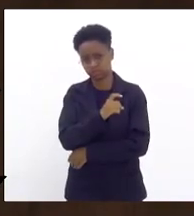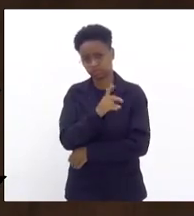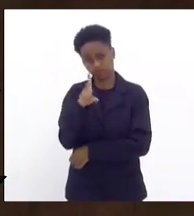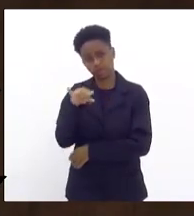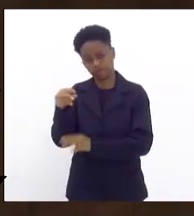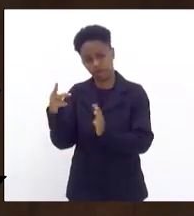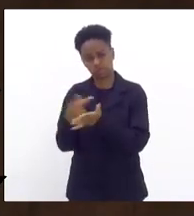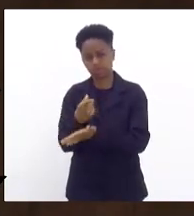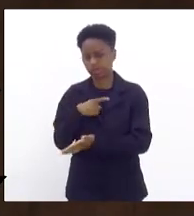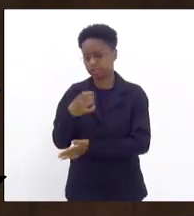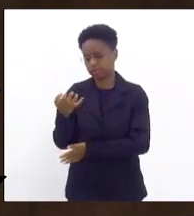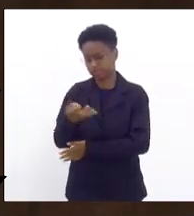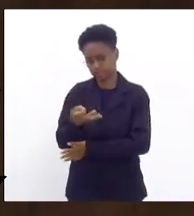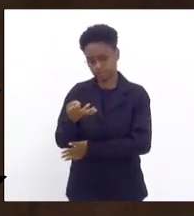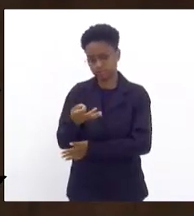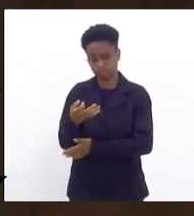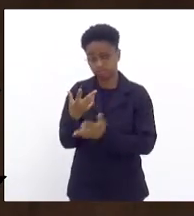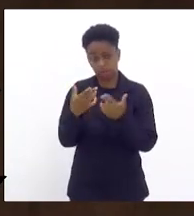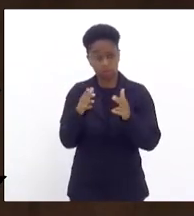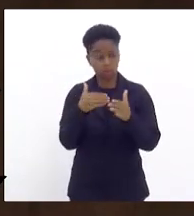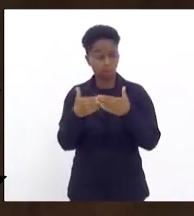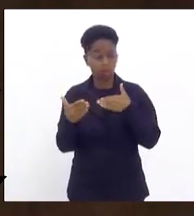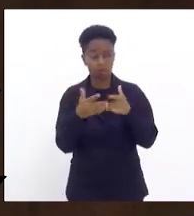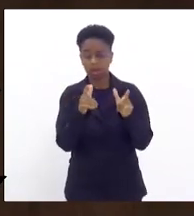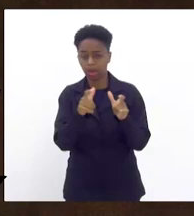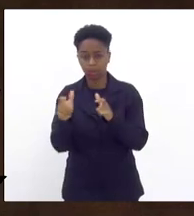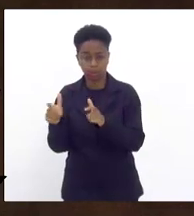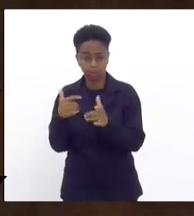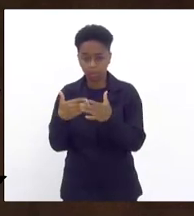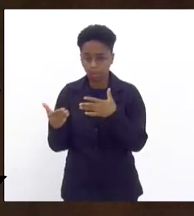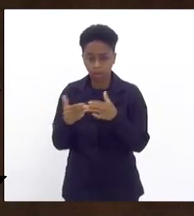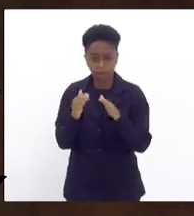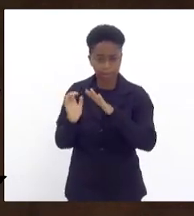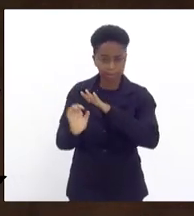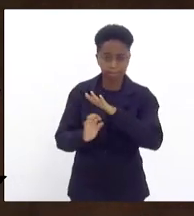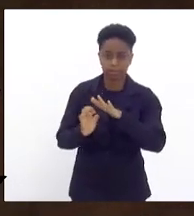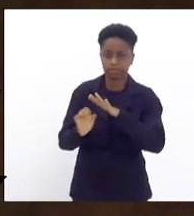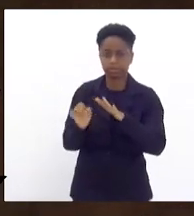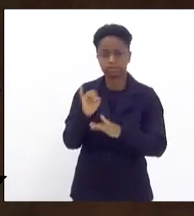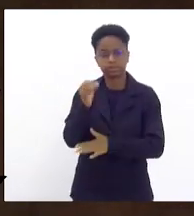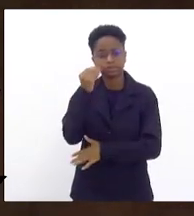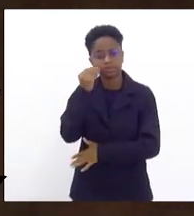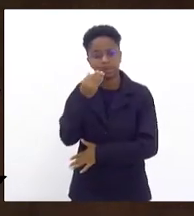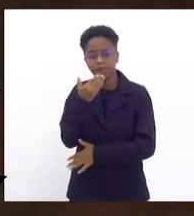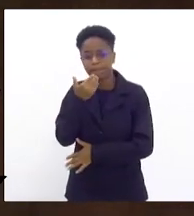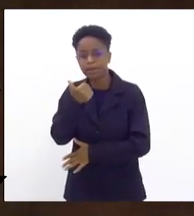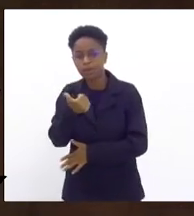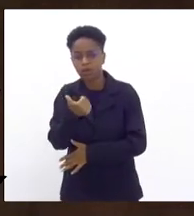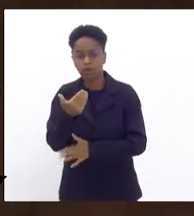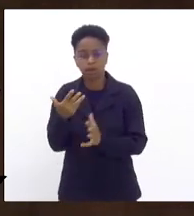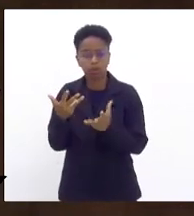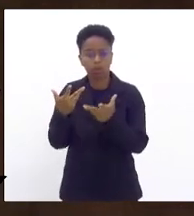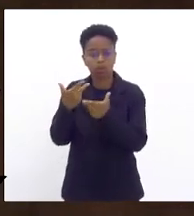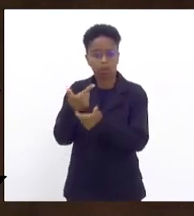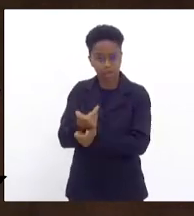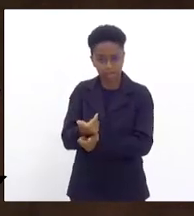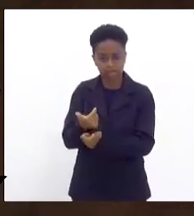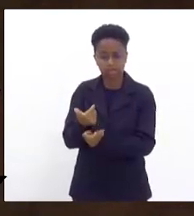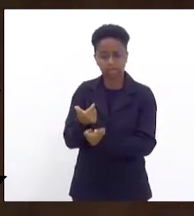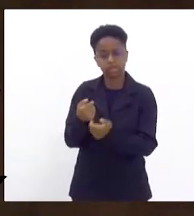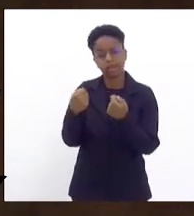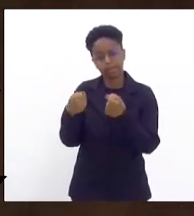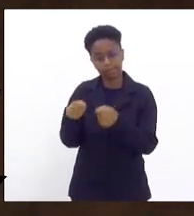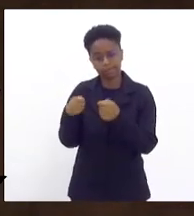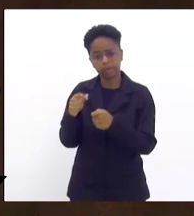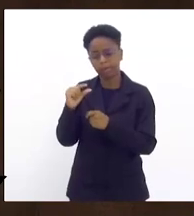tenho certeza disso. Como qualquer lugar, como qualquer empresa que busca melhoria no seu serviço, tem que galgar